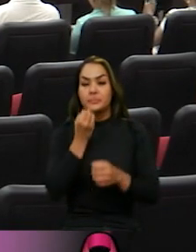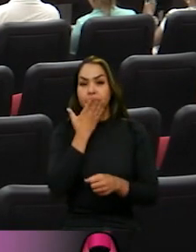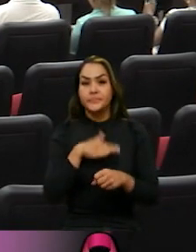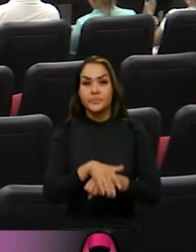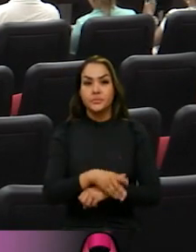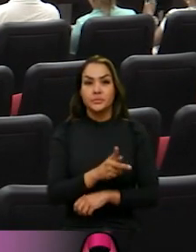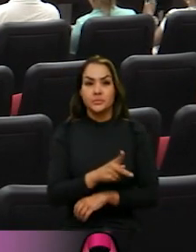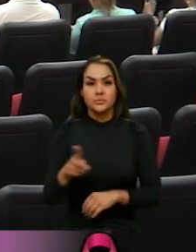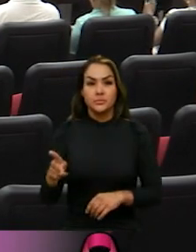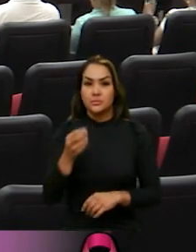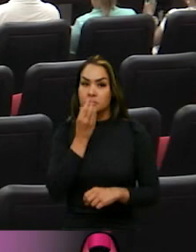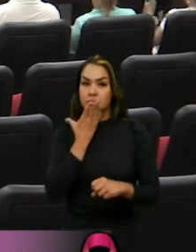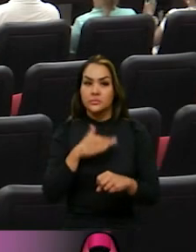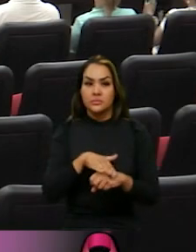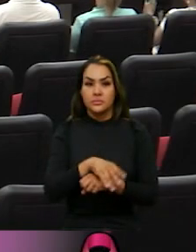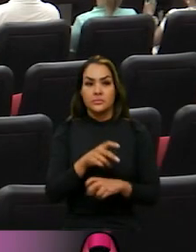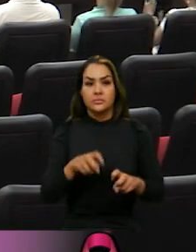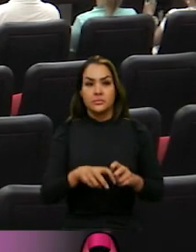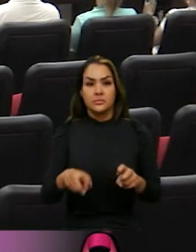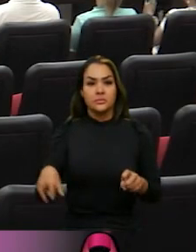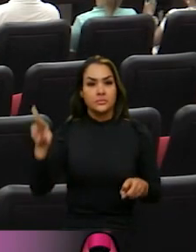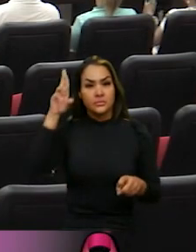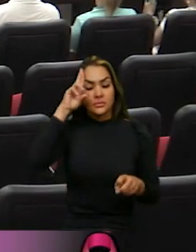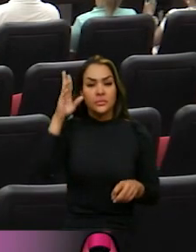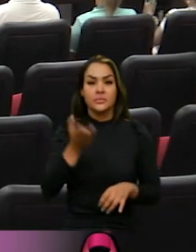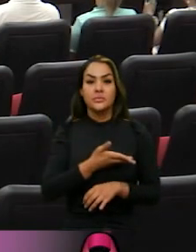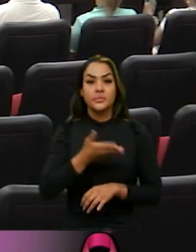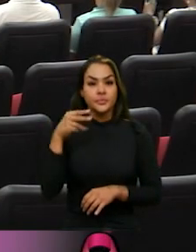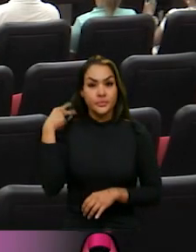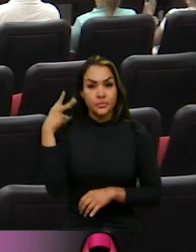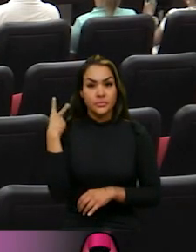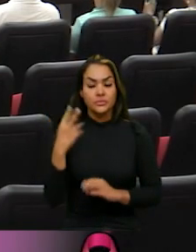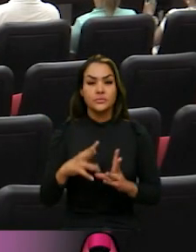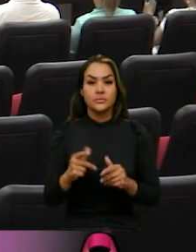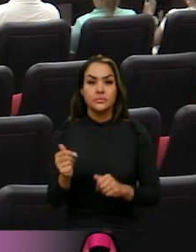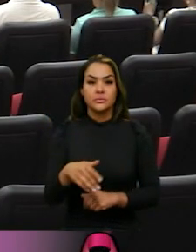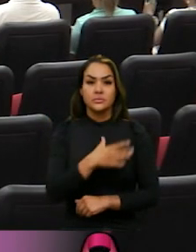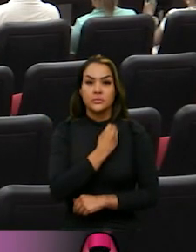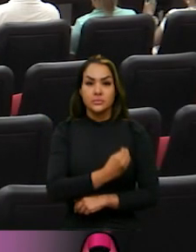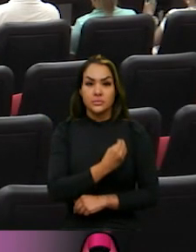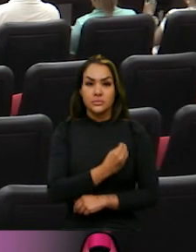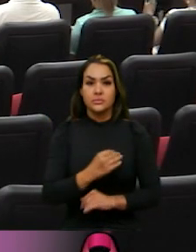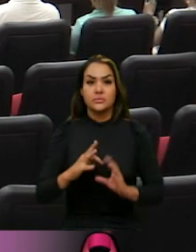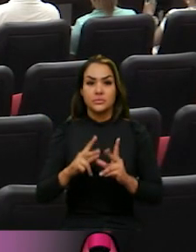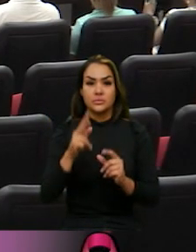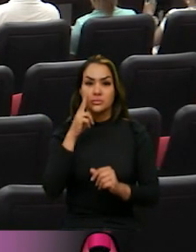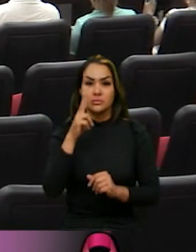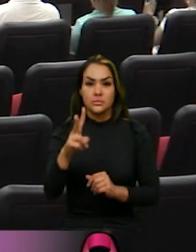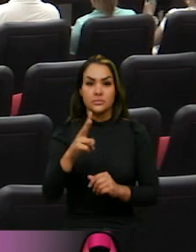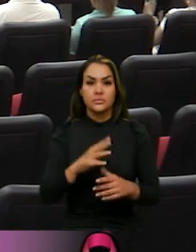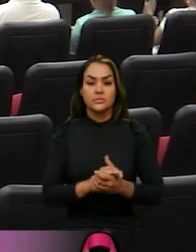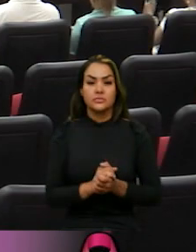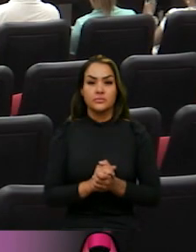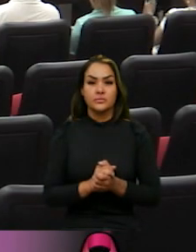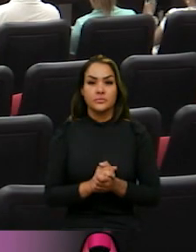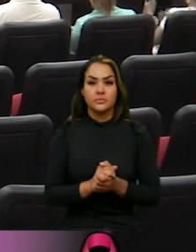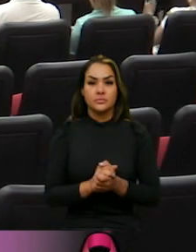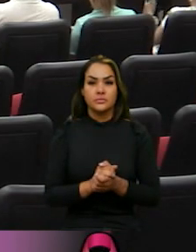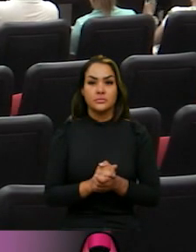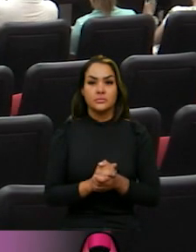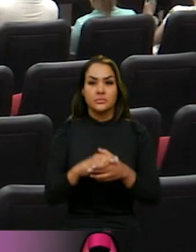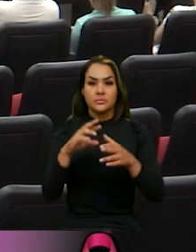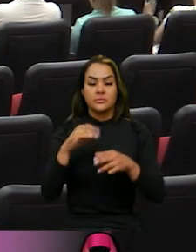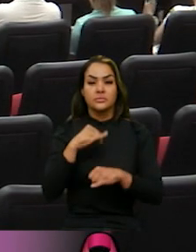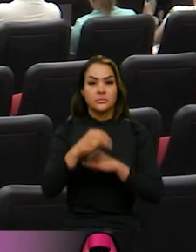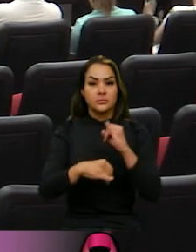diretora, colegas vereadores, ao público presente nessa casa e a todos que nos acompanham através das redes